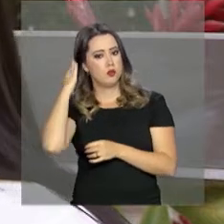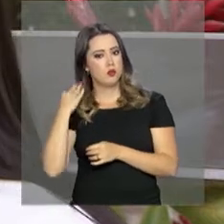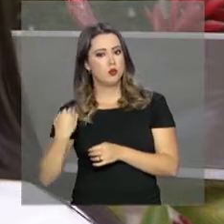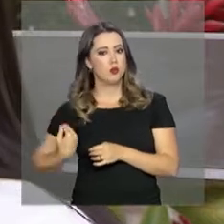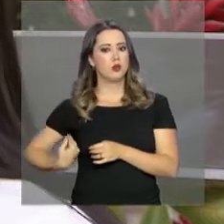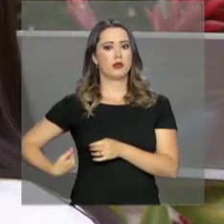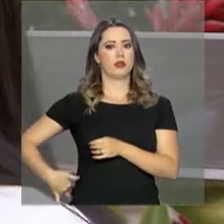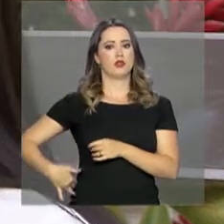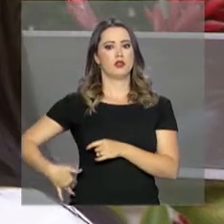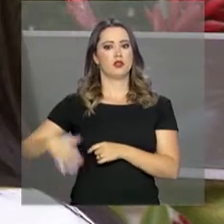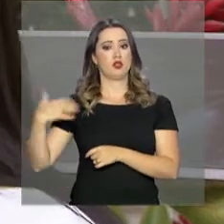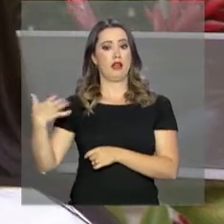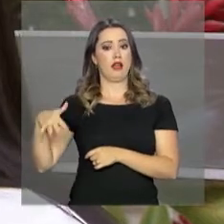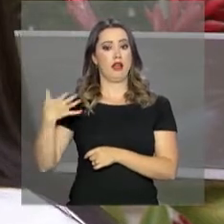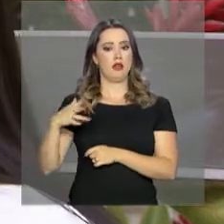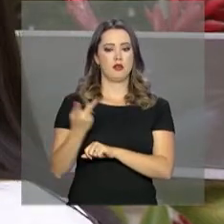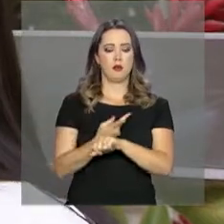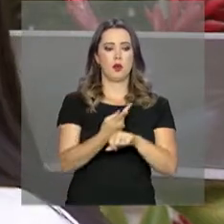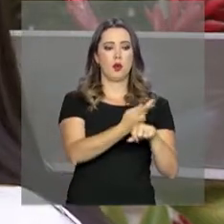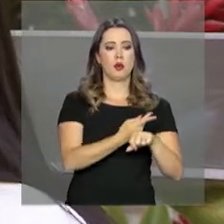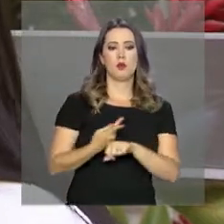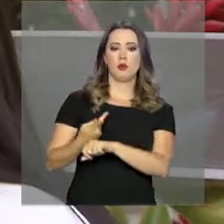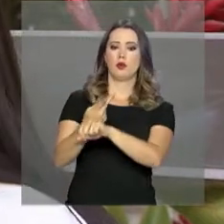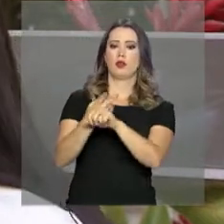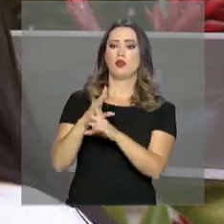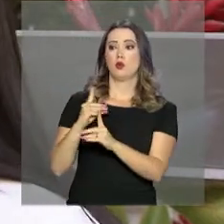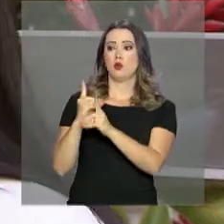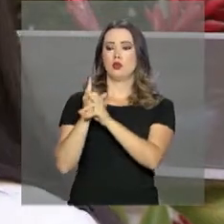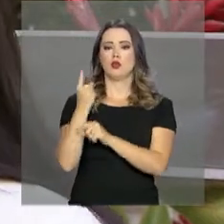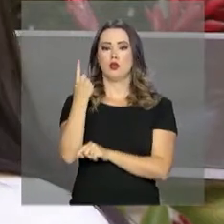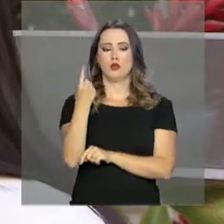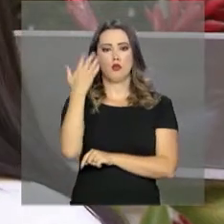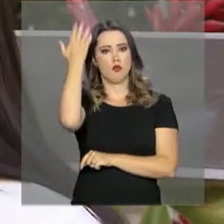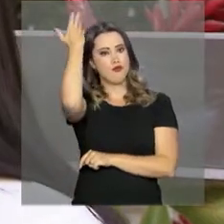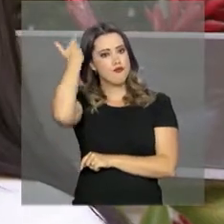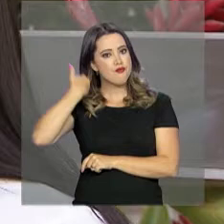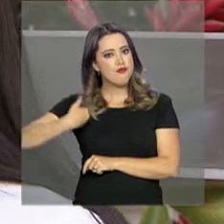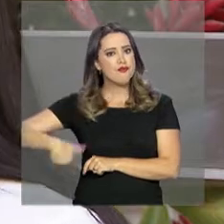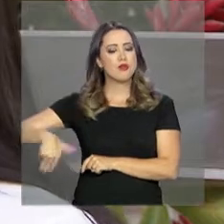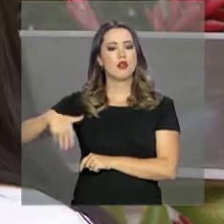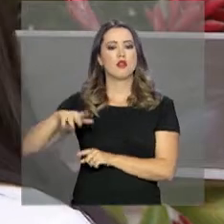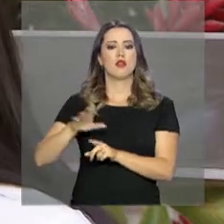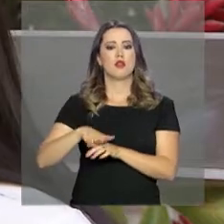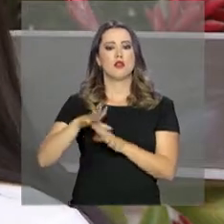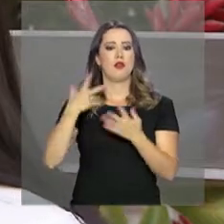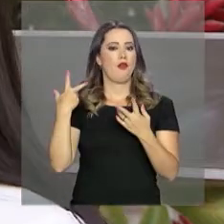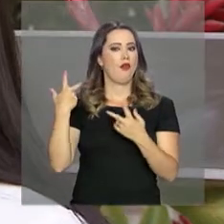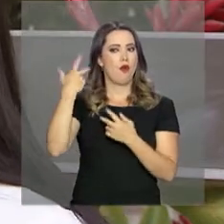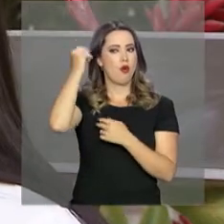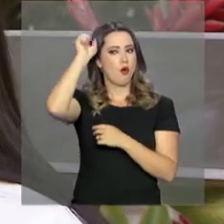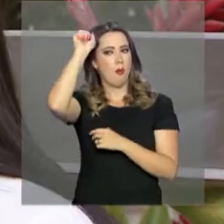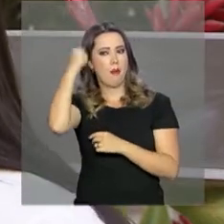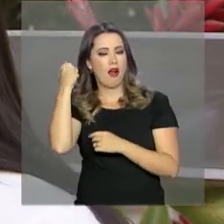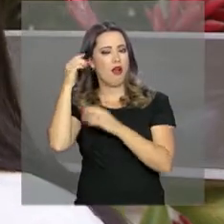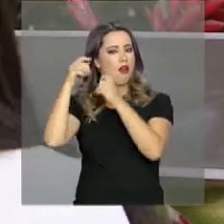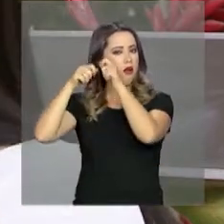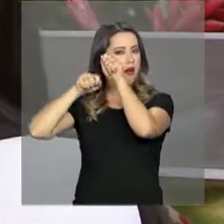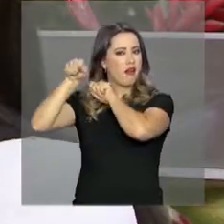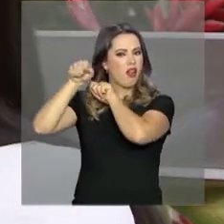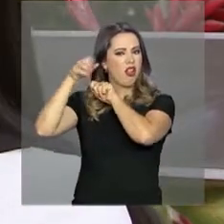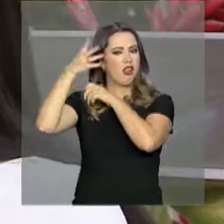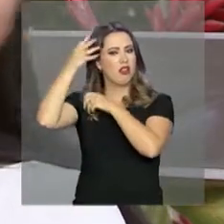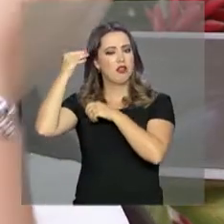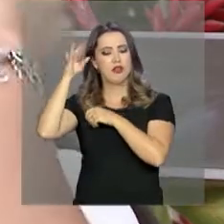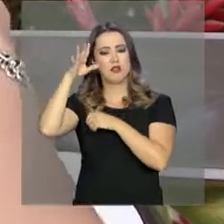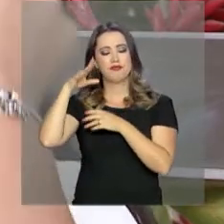aí procurei outros salões e acabei encontrando que fez um alisamento meu cabelo ele caiu na segunda vez aqui na